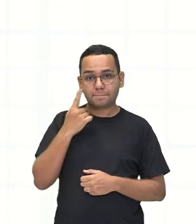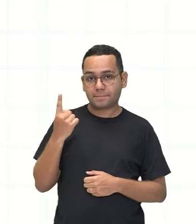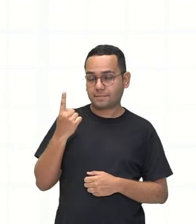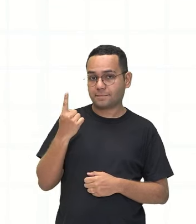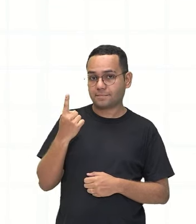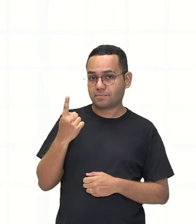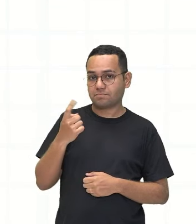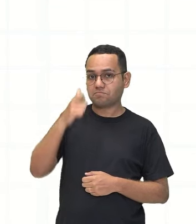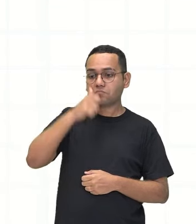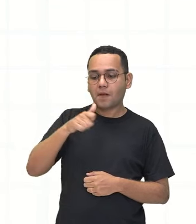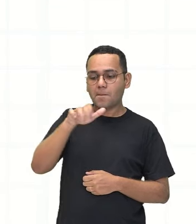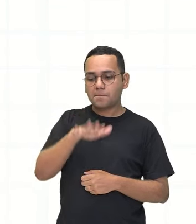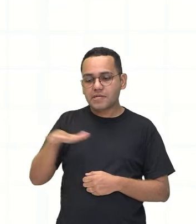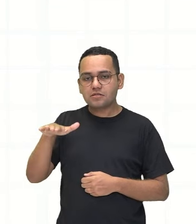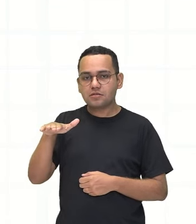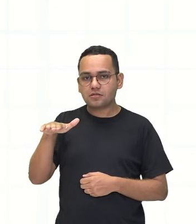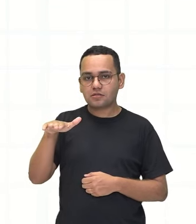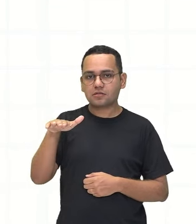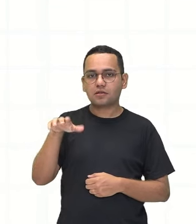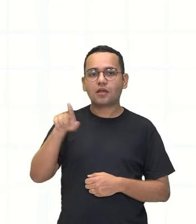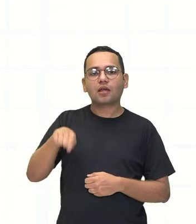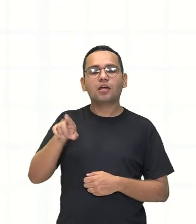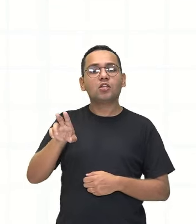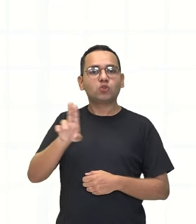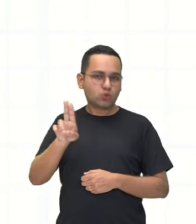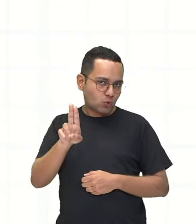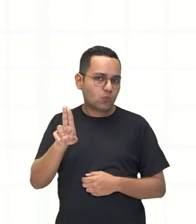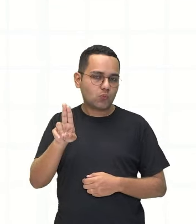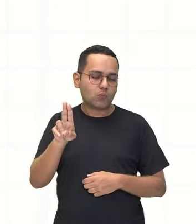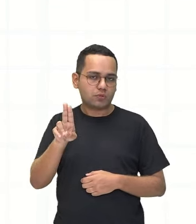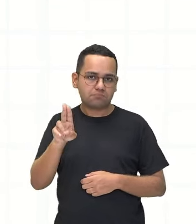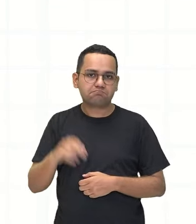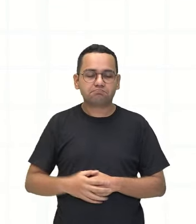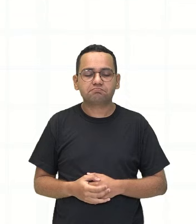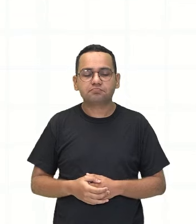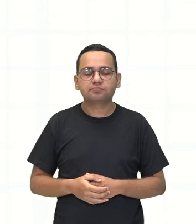meninas. Então, está nominando,